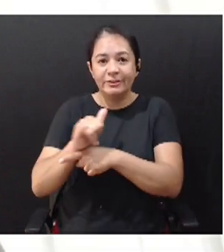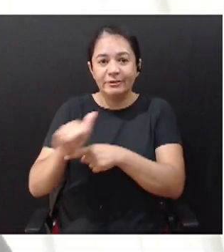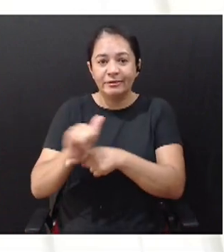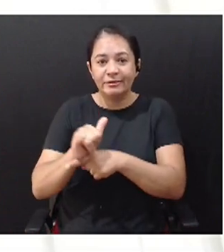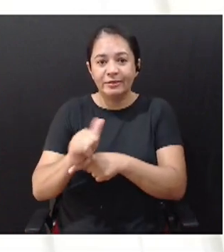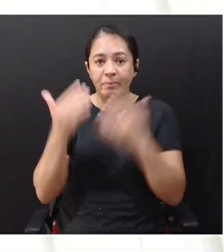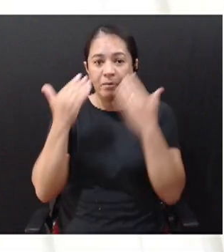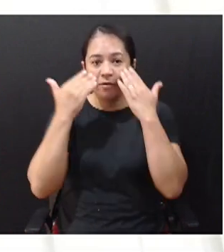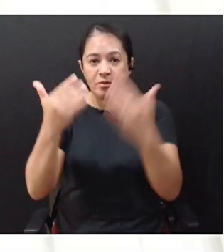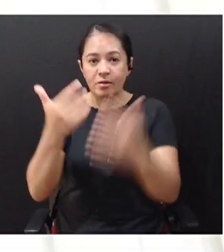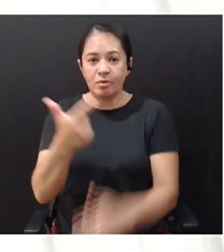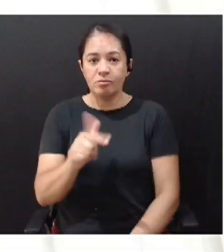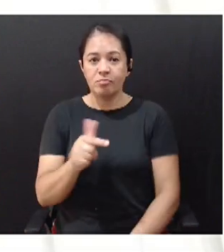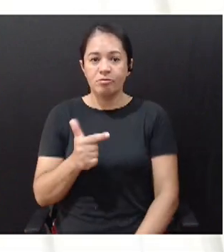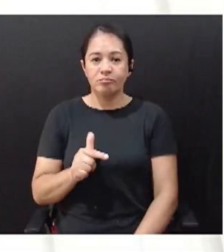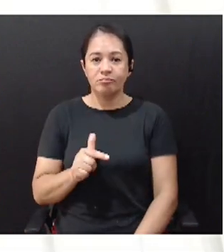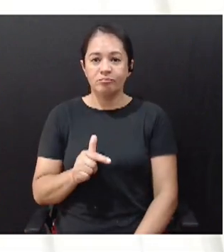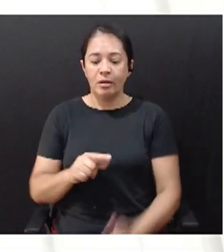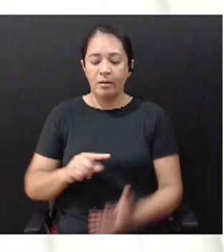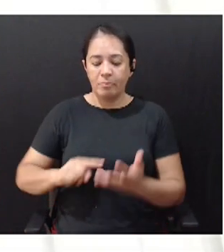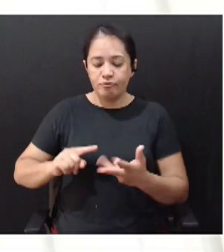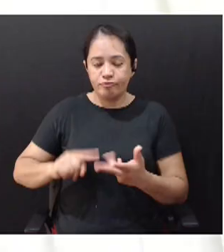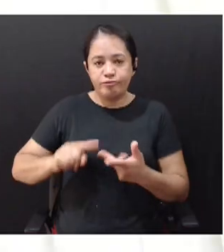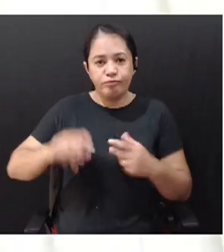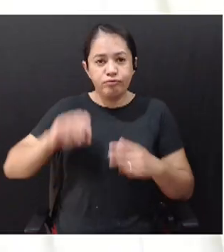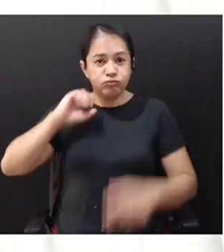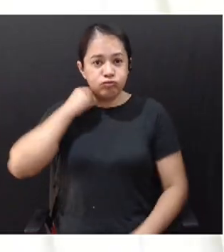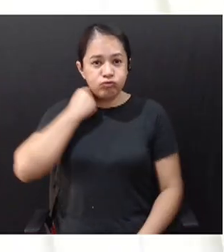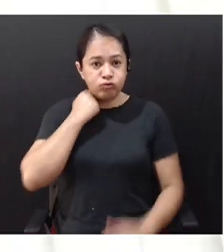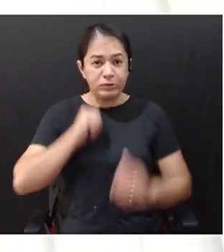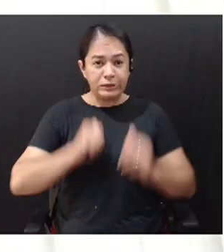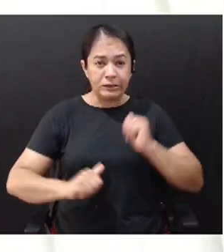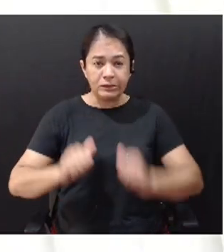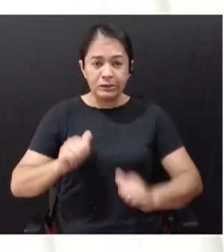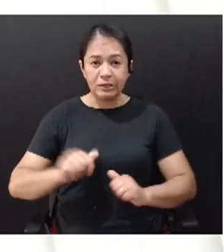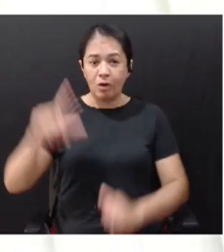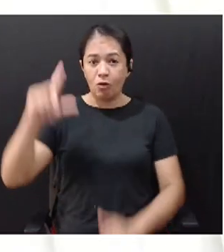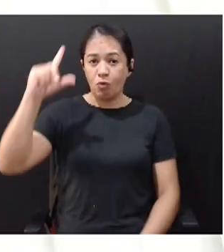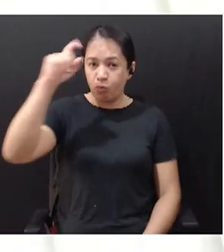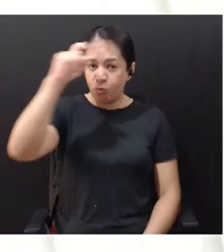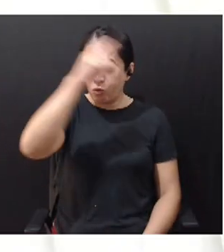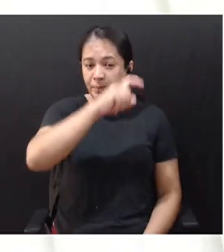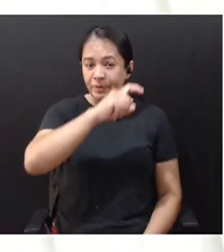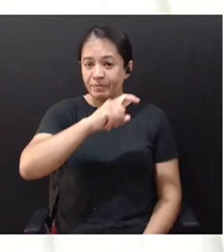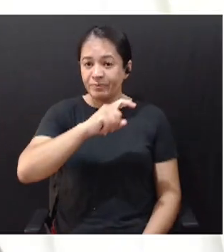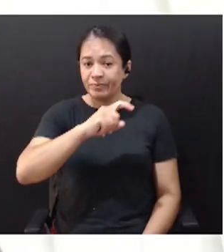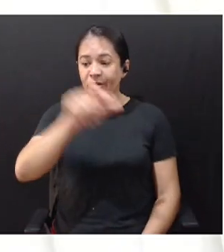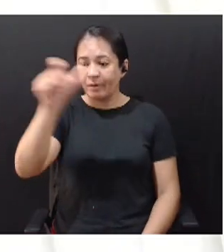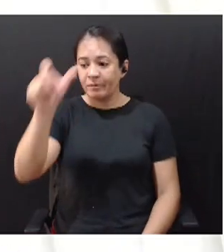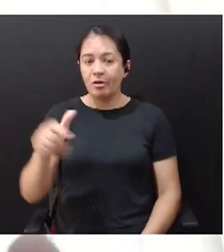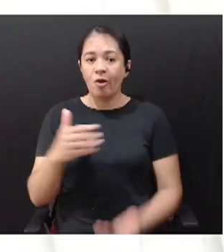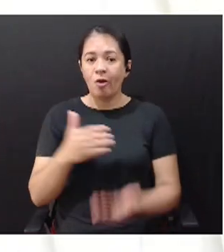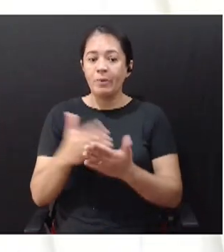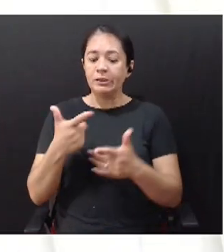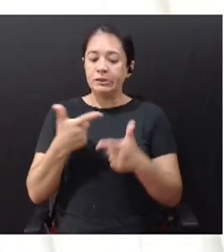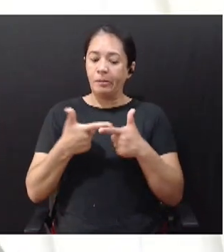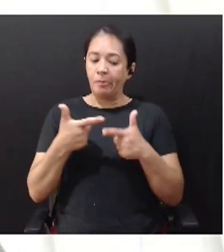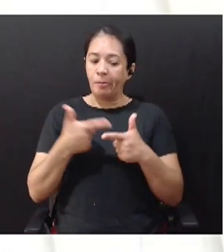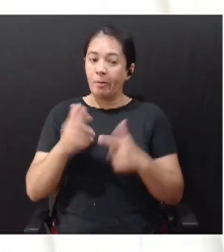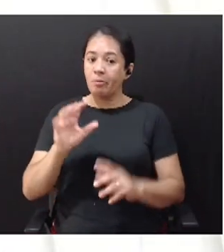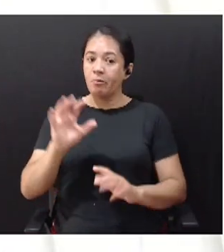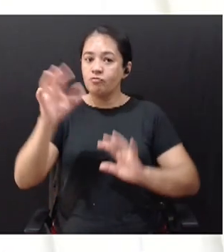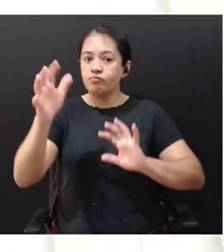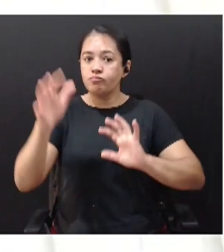para lidar com todas essas dificuldades, a pessoa começa a ter problemas, que podem ser